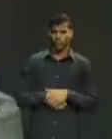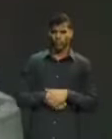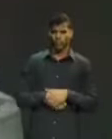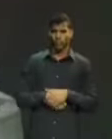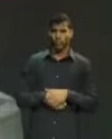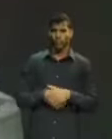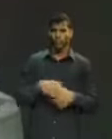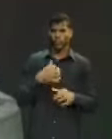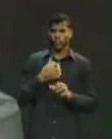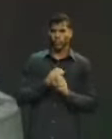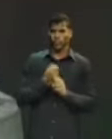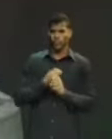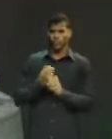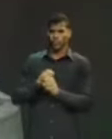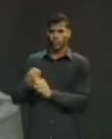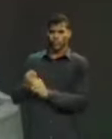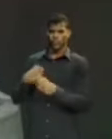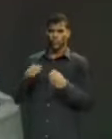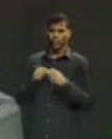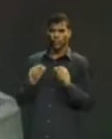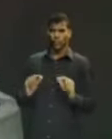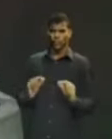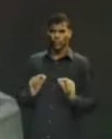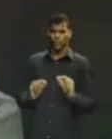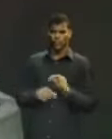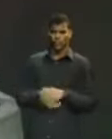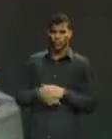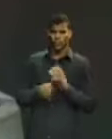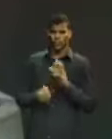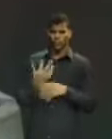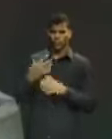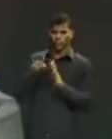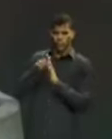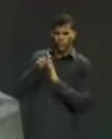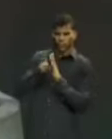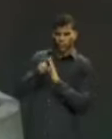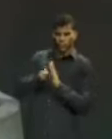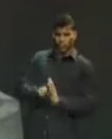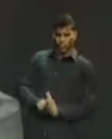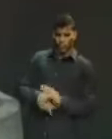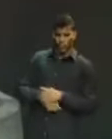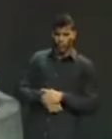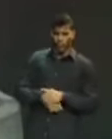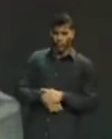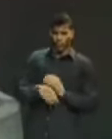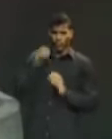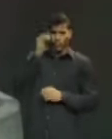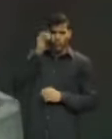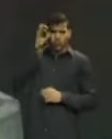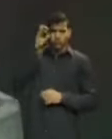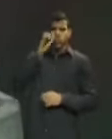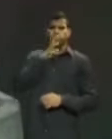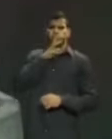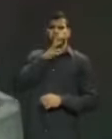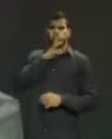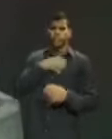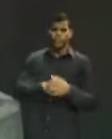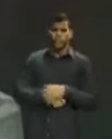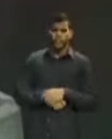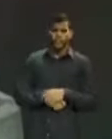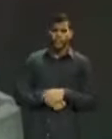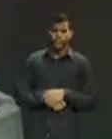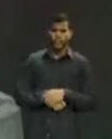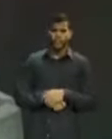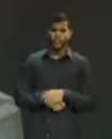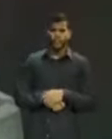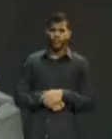ininterruptamente, feito produção de pesquisa, produção de conhecimento, produzir uma agenda